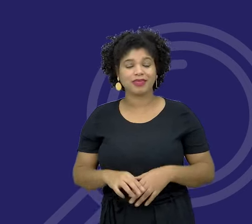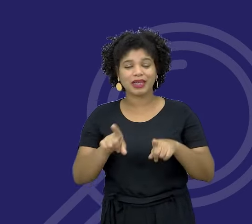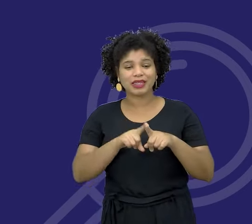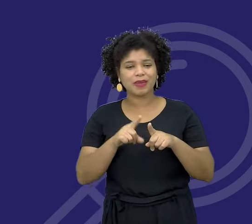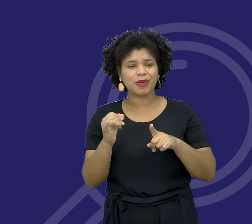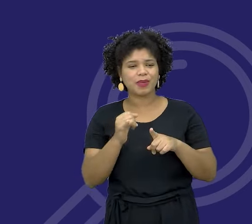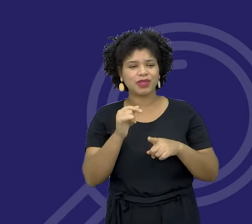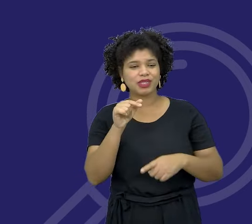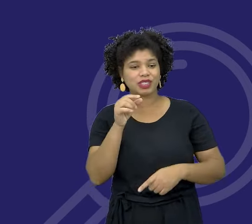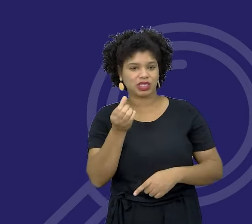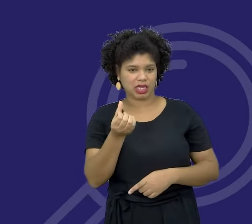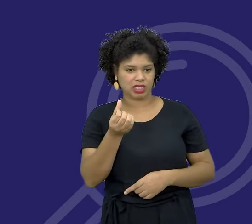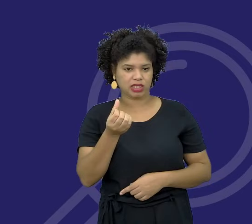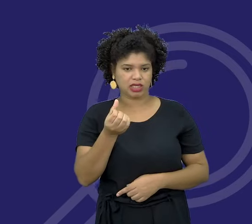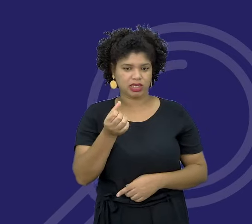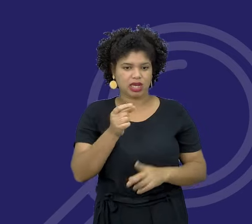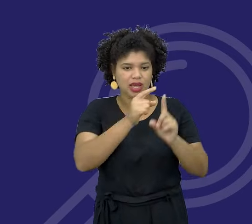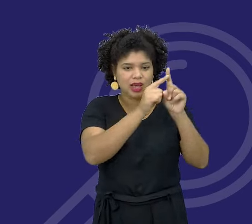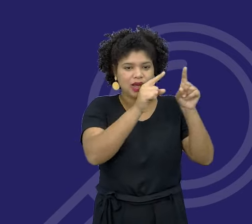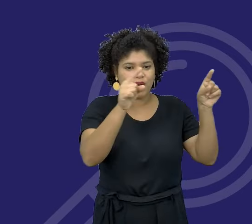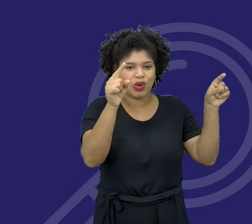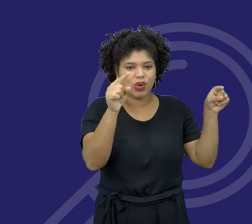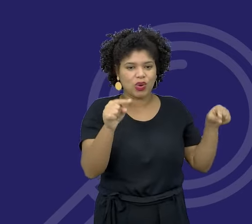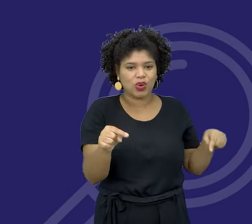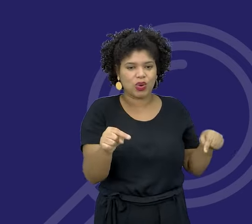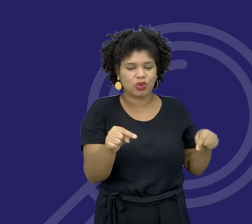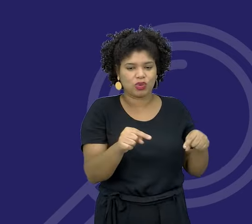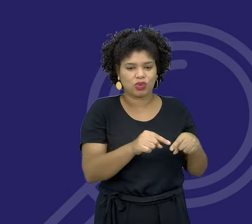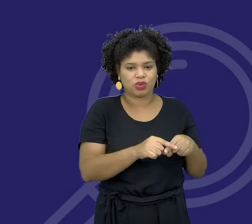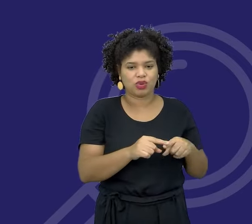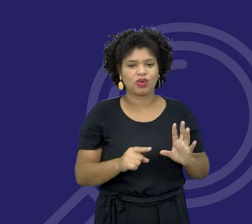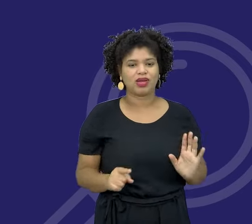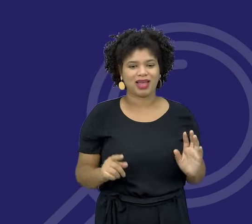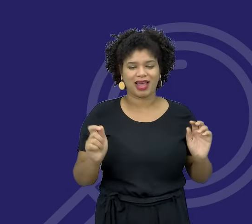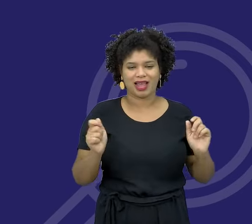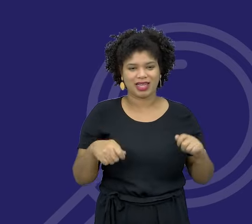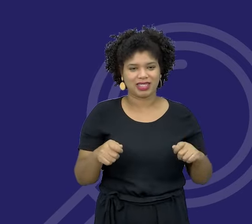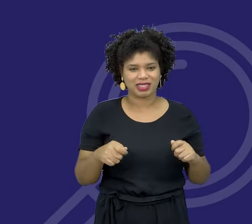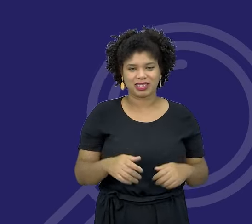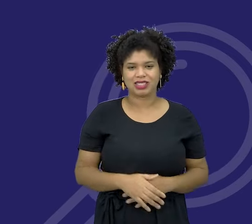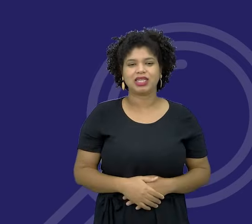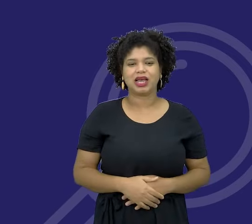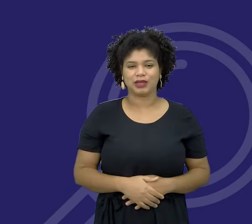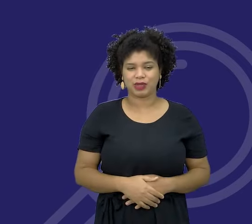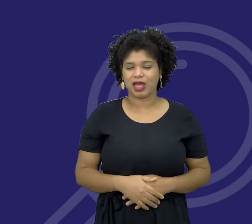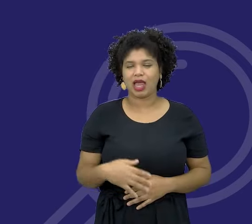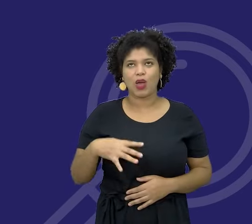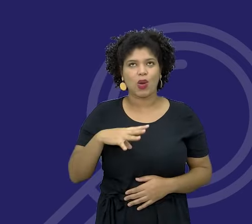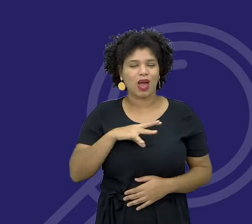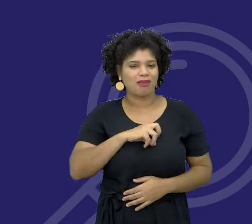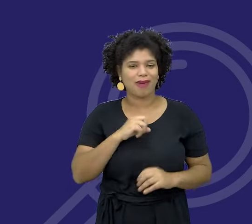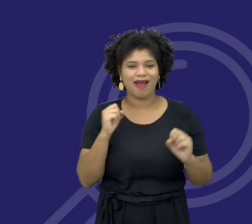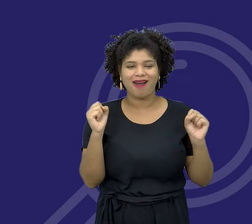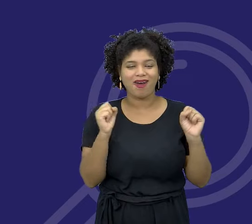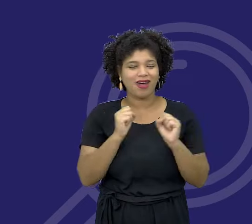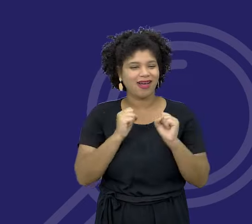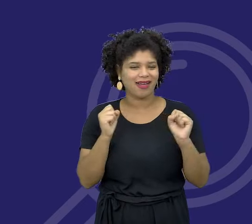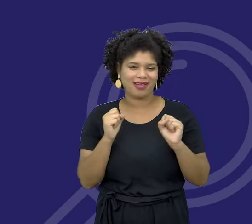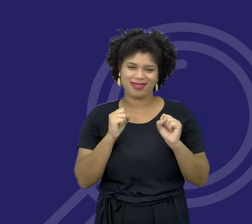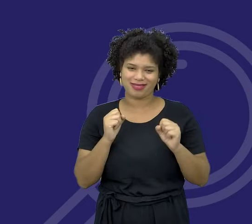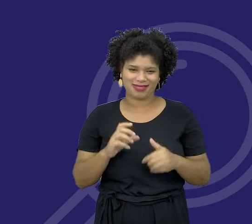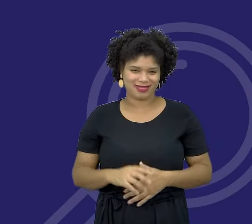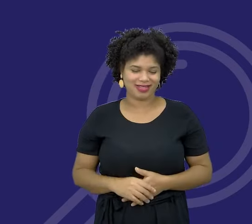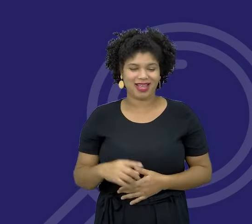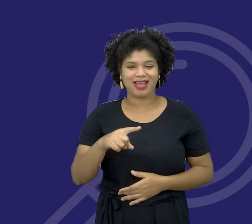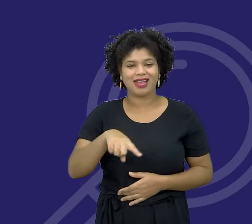Registro das resoluções na lousa. Aqui não pode ter medo, eu adoro essa parte. Os estudantes são convidados a registrarem